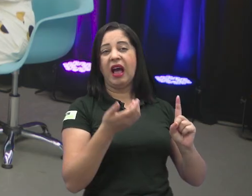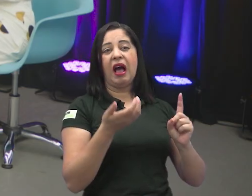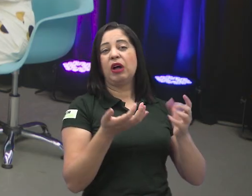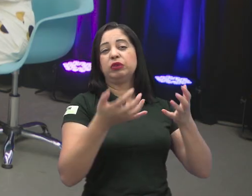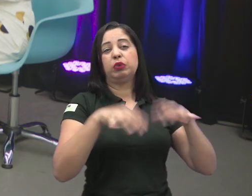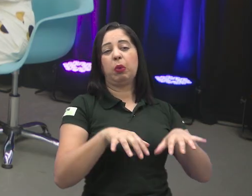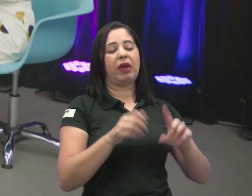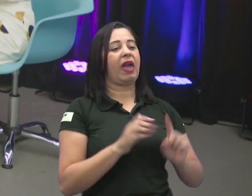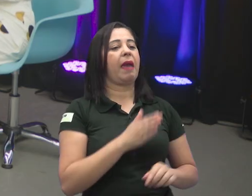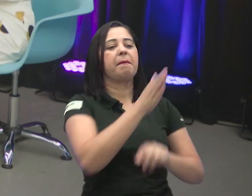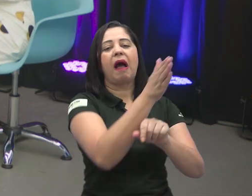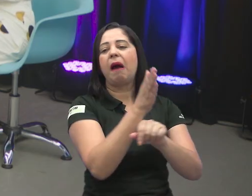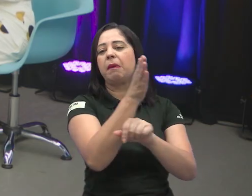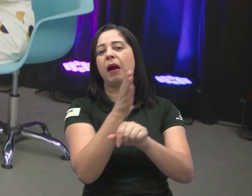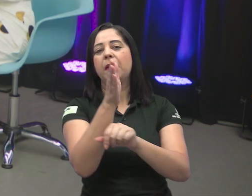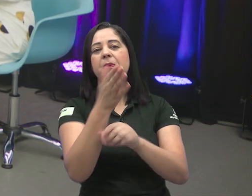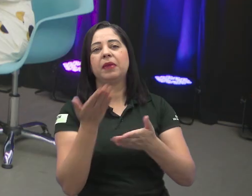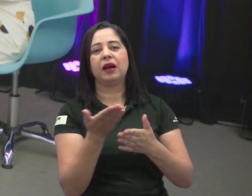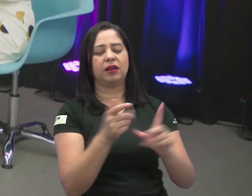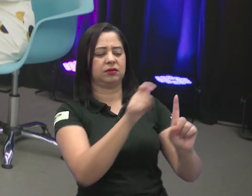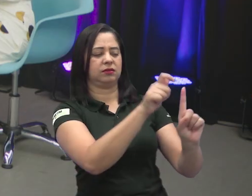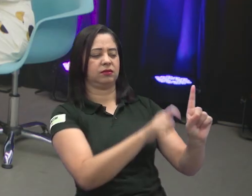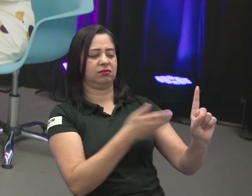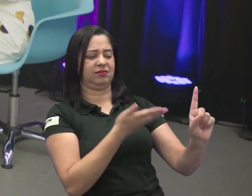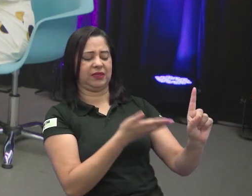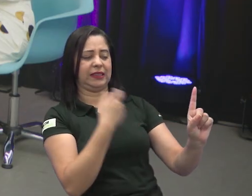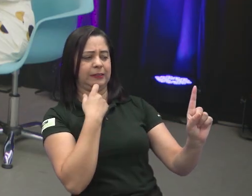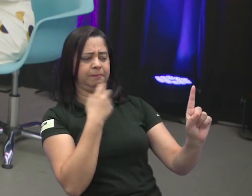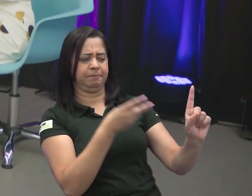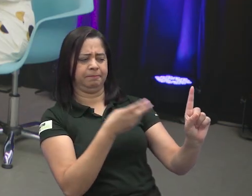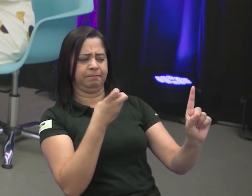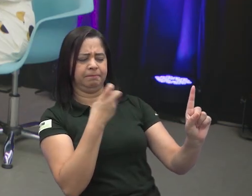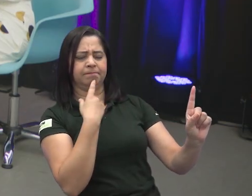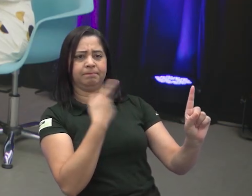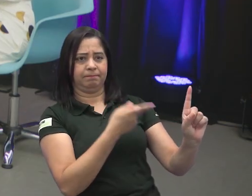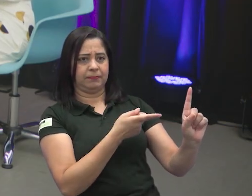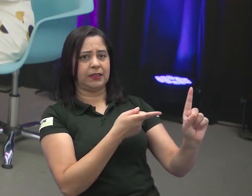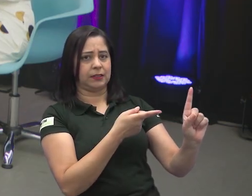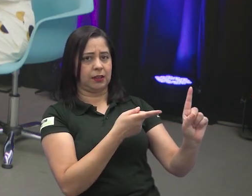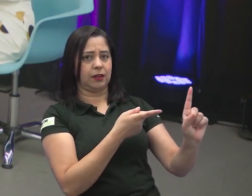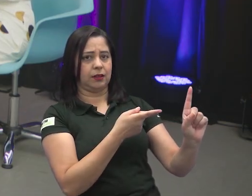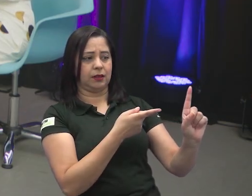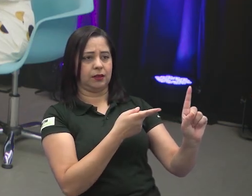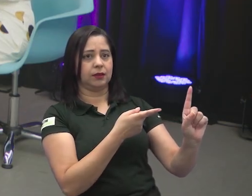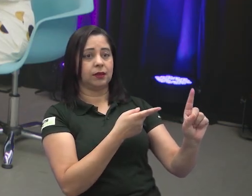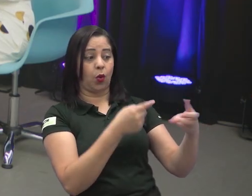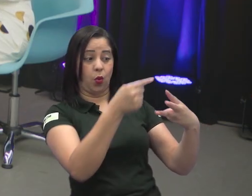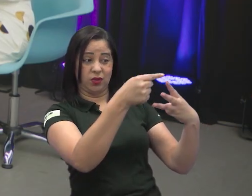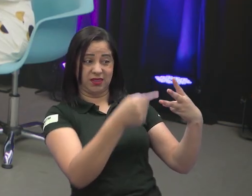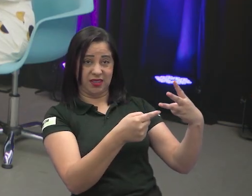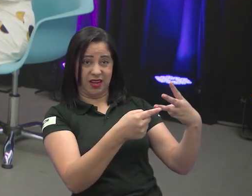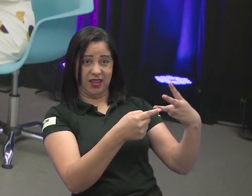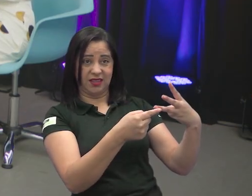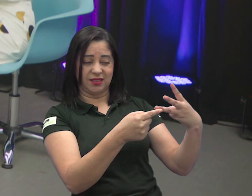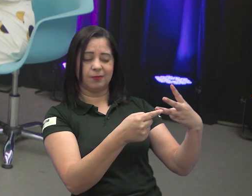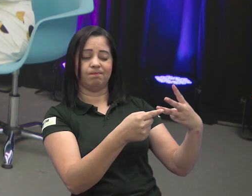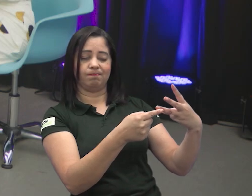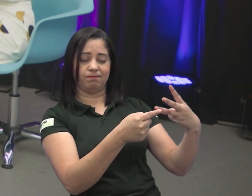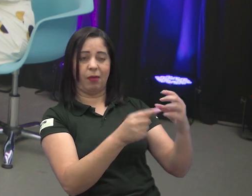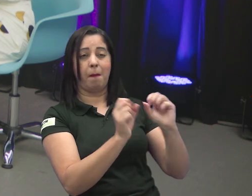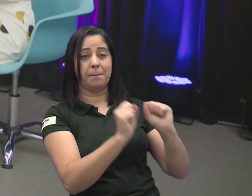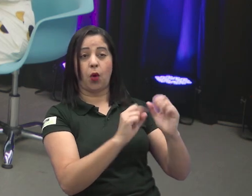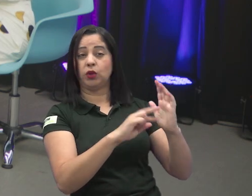os amigos, não quer mais sair de casa, né? E ele vai se isolando socialmente. Então, alterações do humor, às vezes,